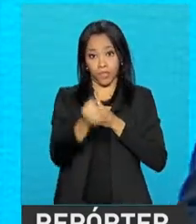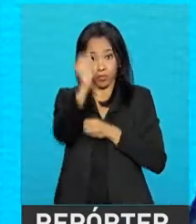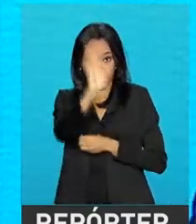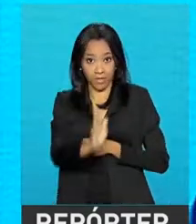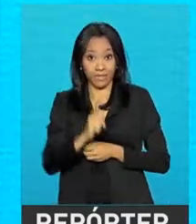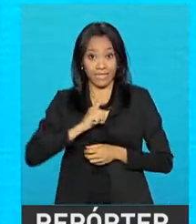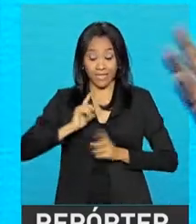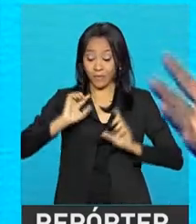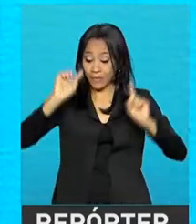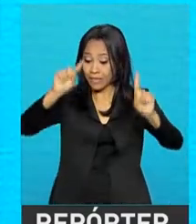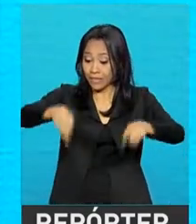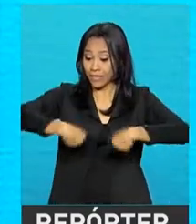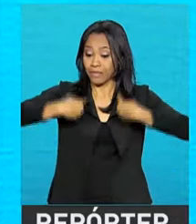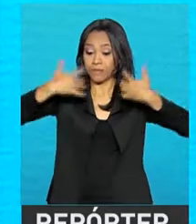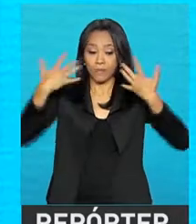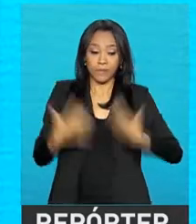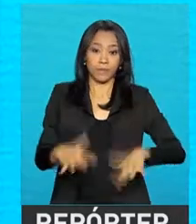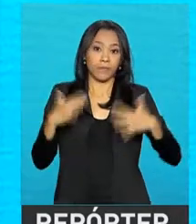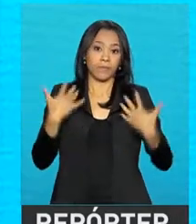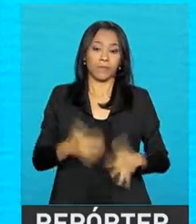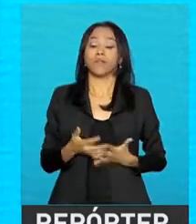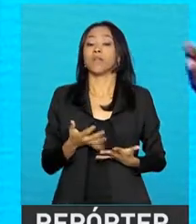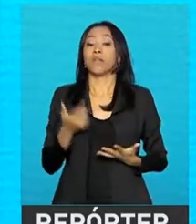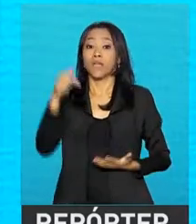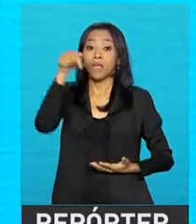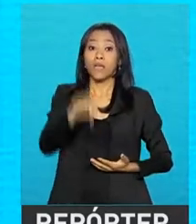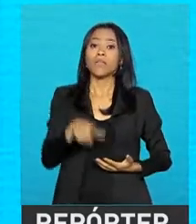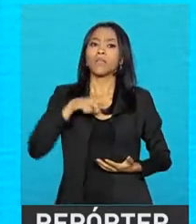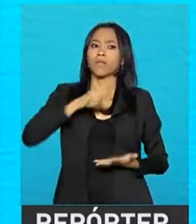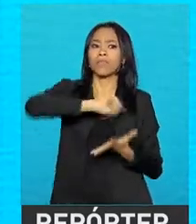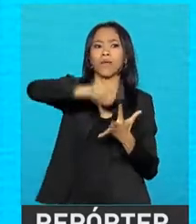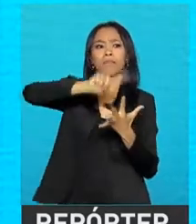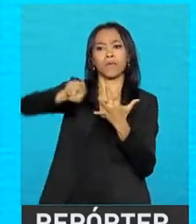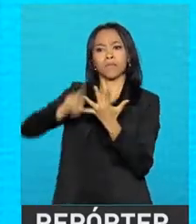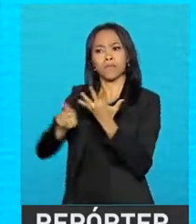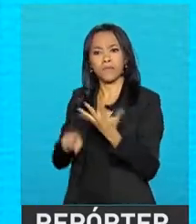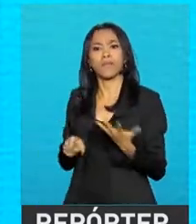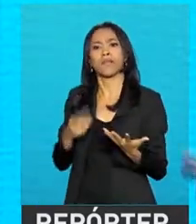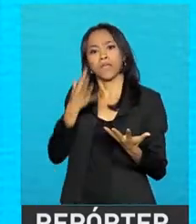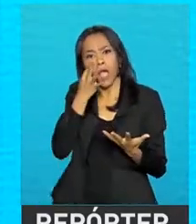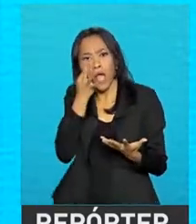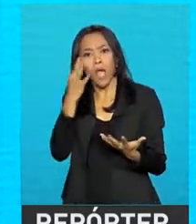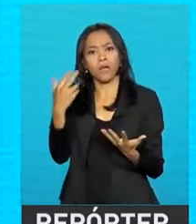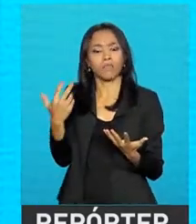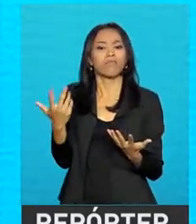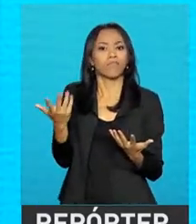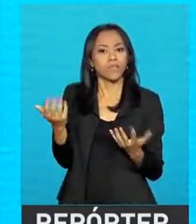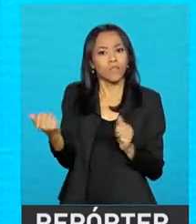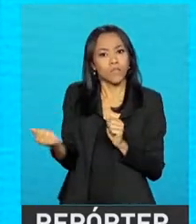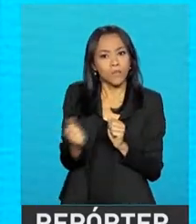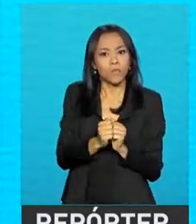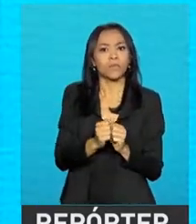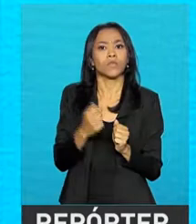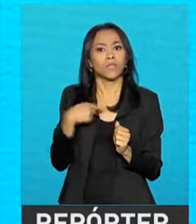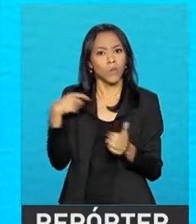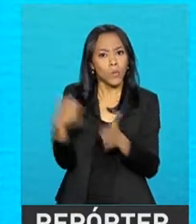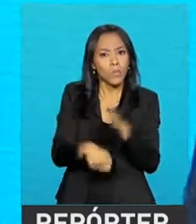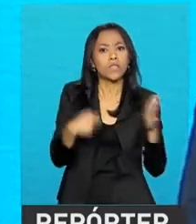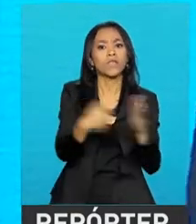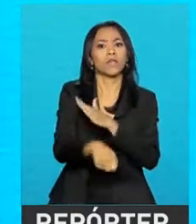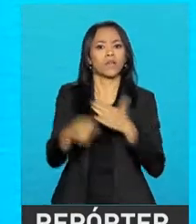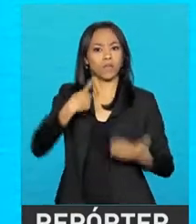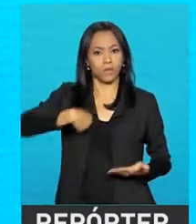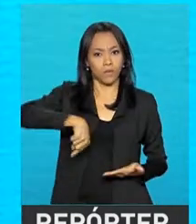desafio gigantesco e aqui temos várias entidades que nos acompanham que cada vez mais temos lutado pra